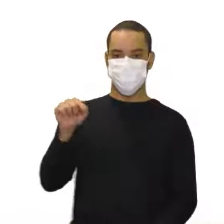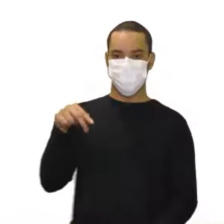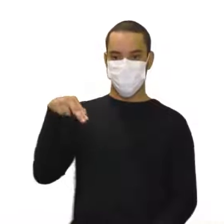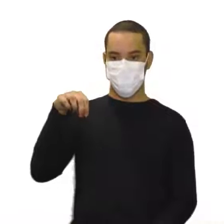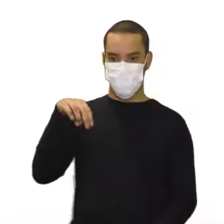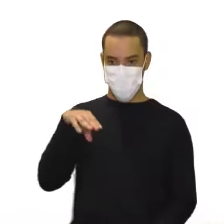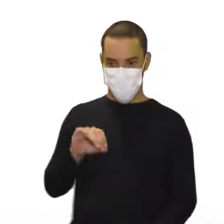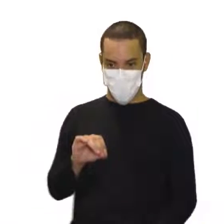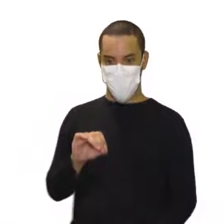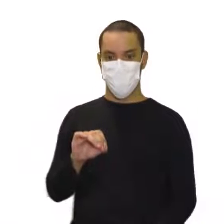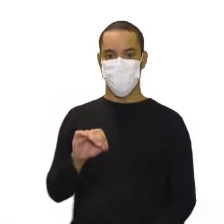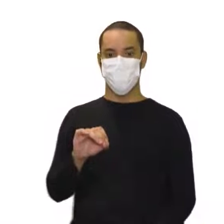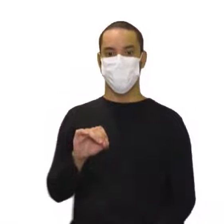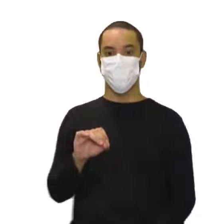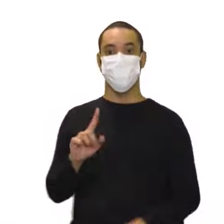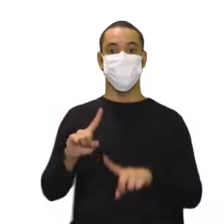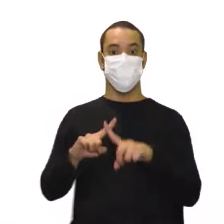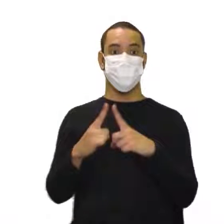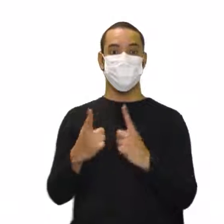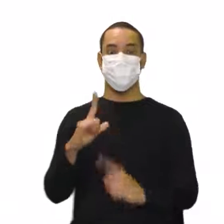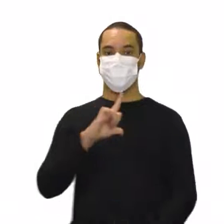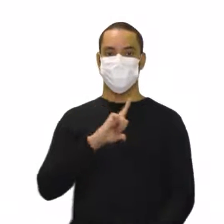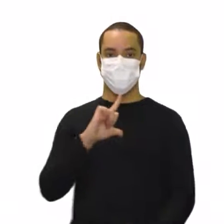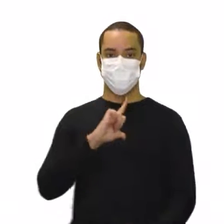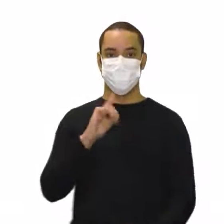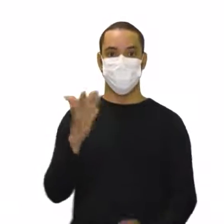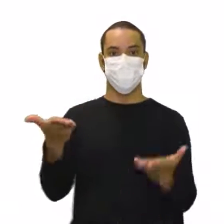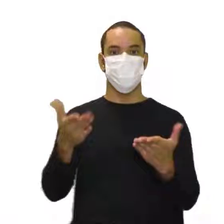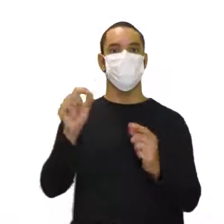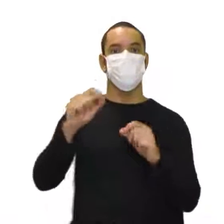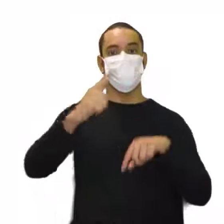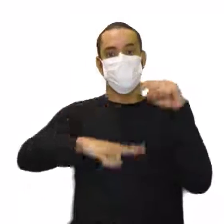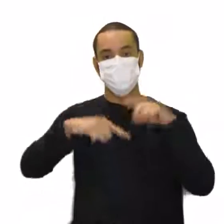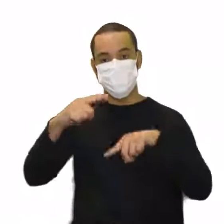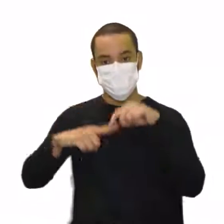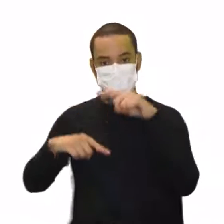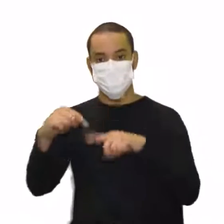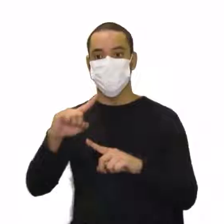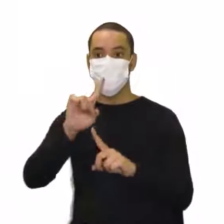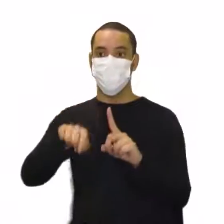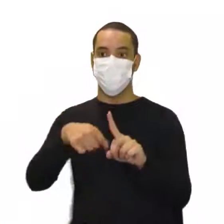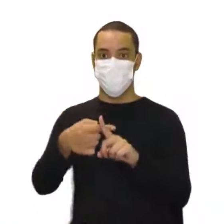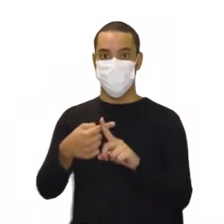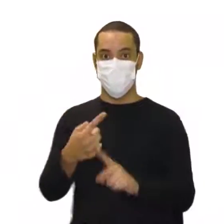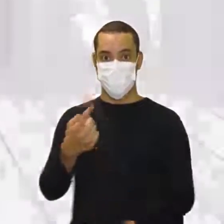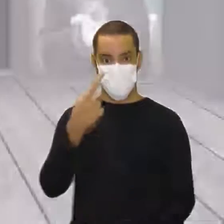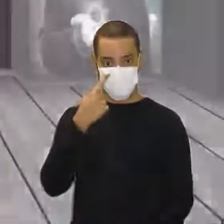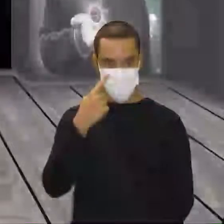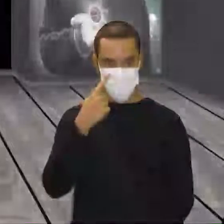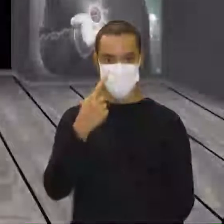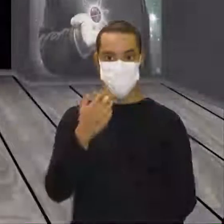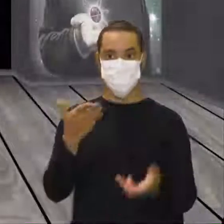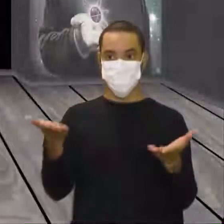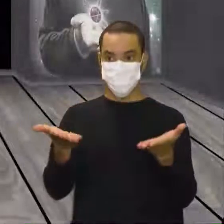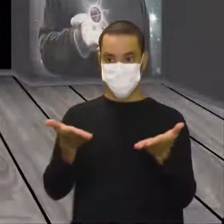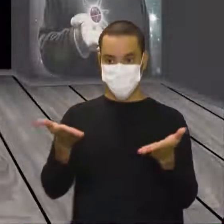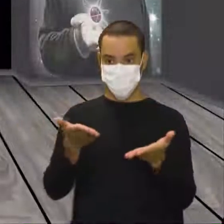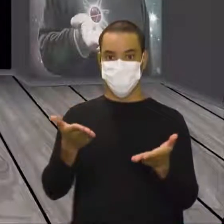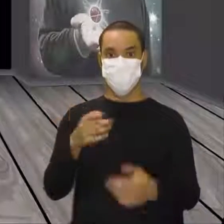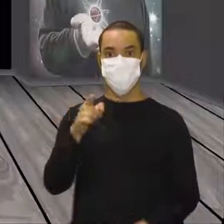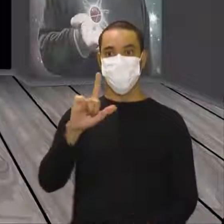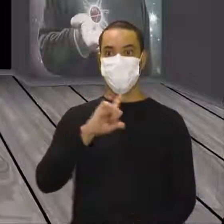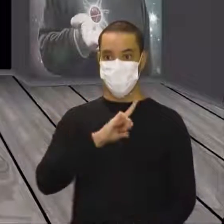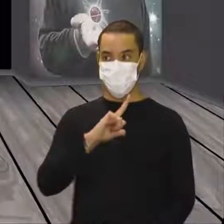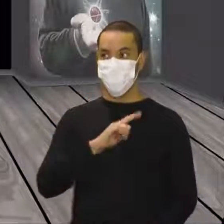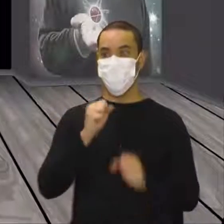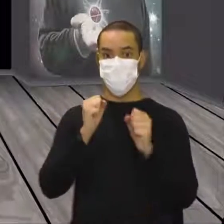em bicicleta. Só que agora tem os equipamentos, né? Então, pessoal, dá uma olhadinha aqui. Hoje em dia você pode